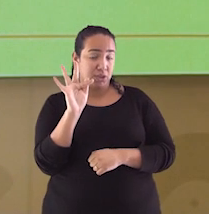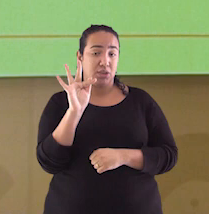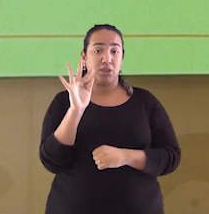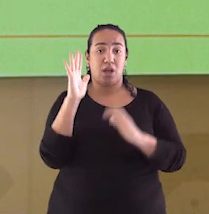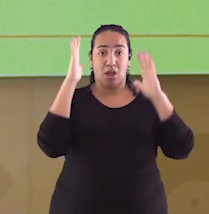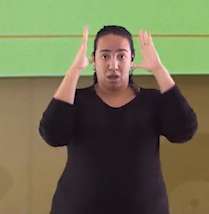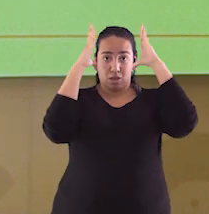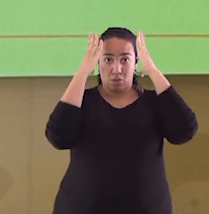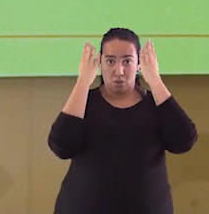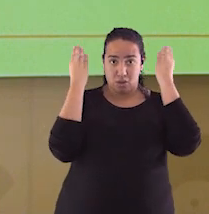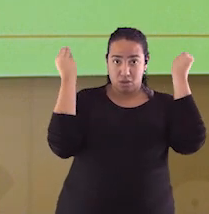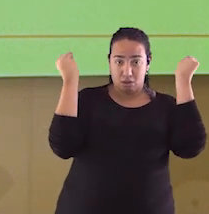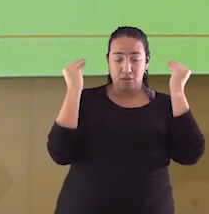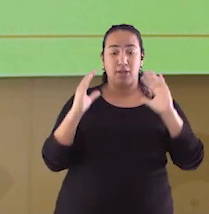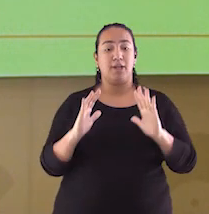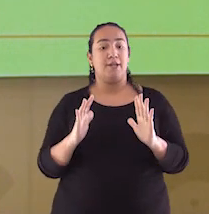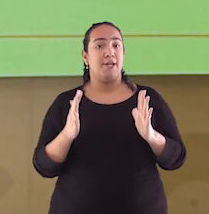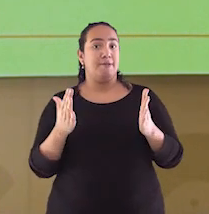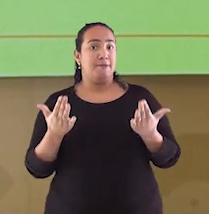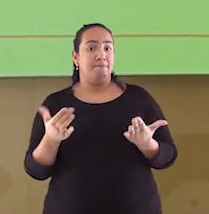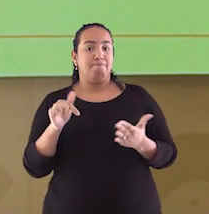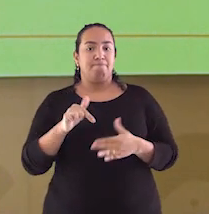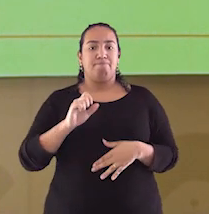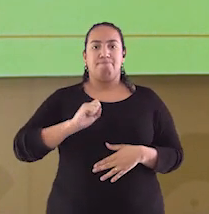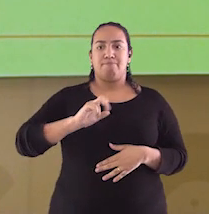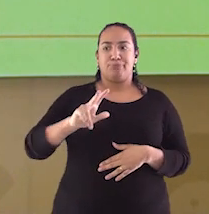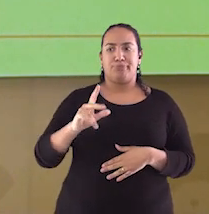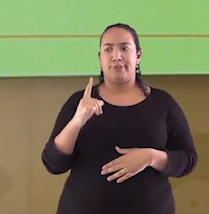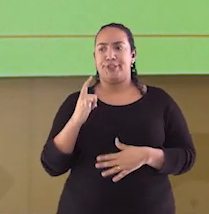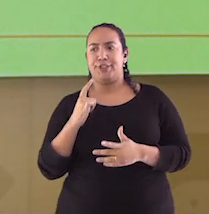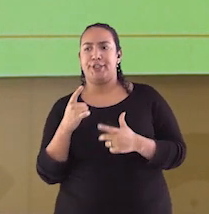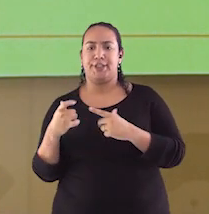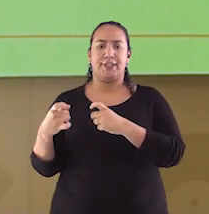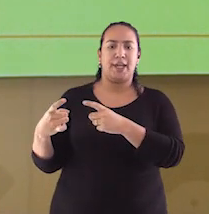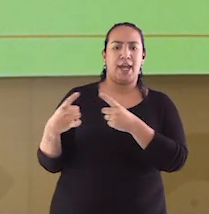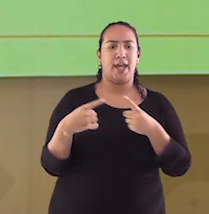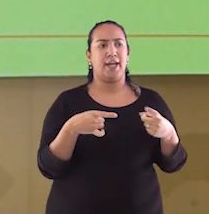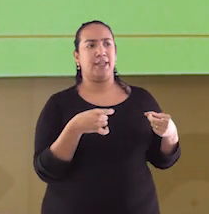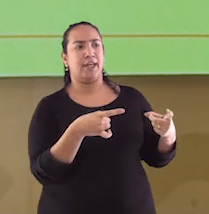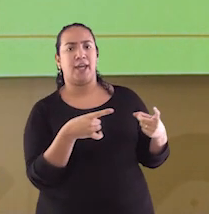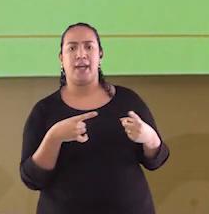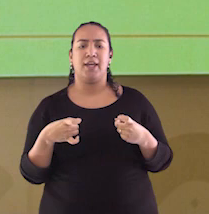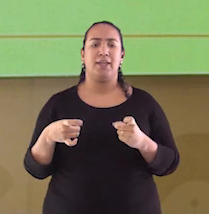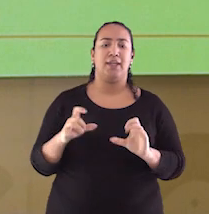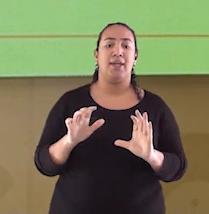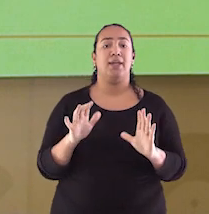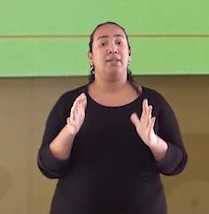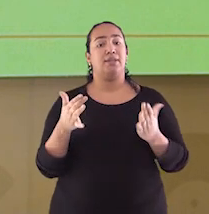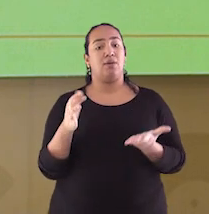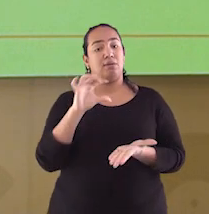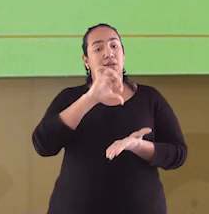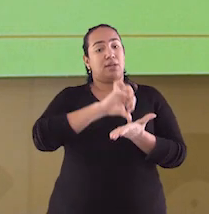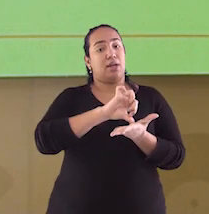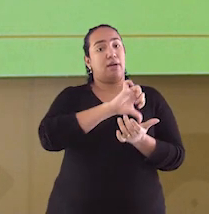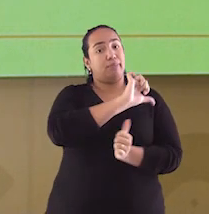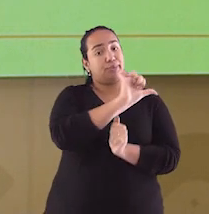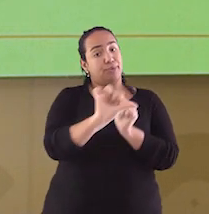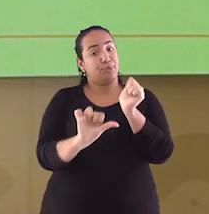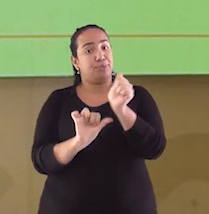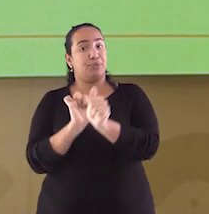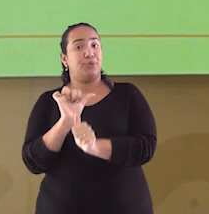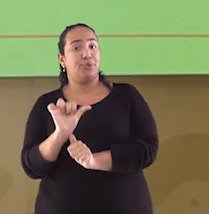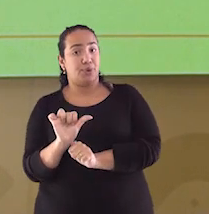Como os portugueses eram atacados constantemente, resolveram mudar a capital